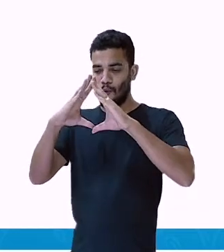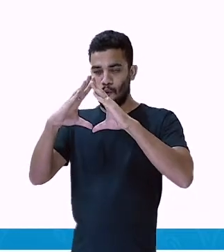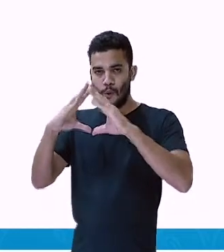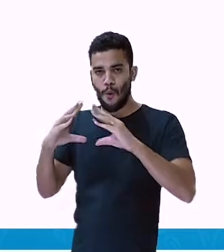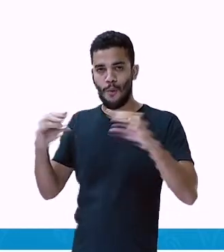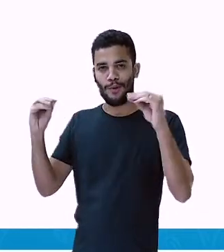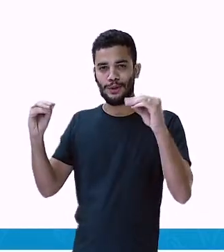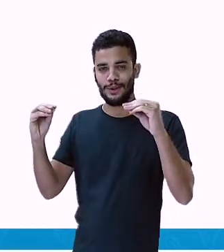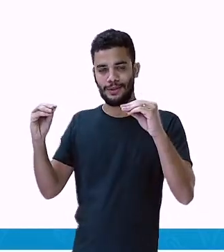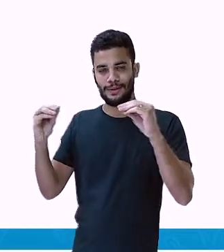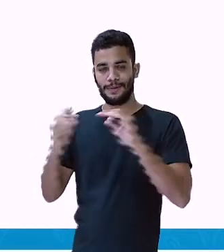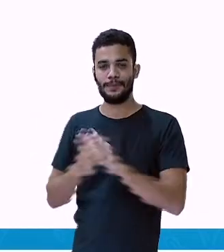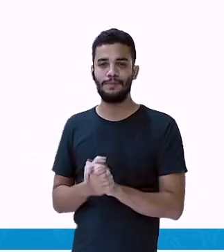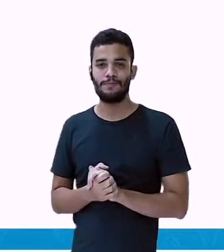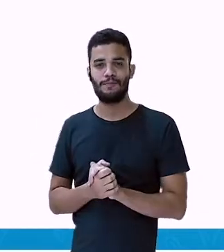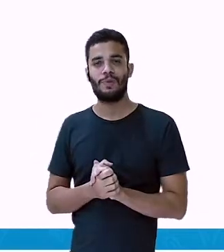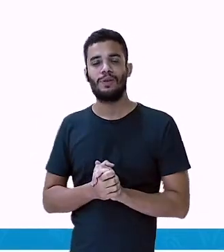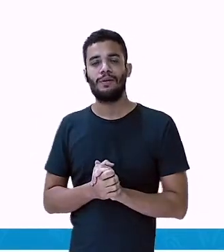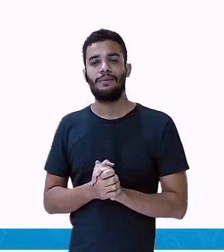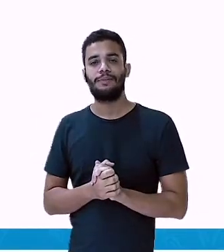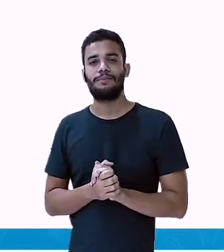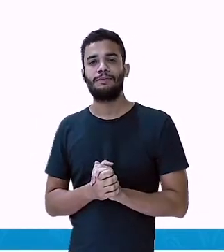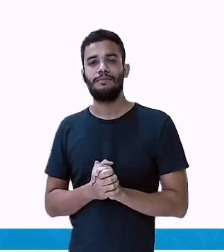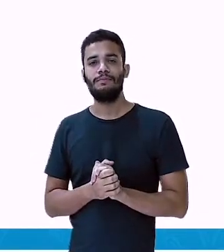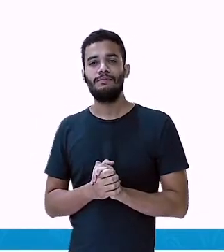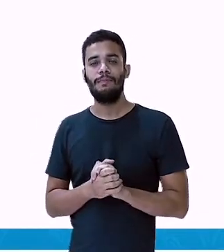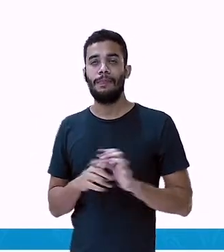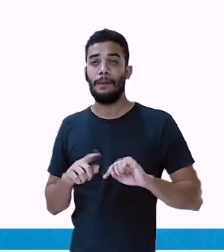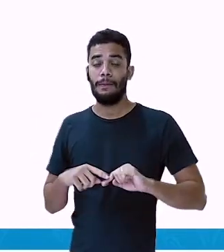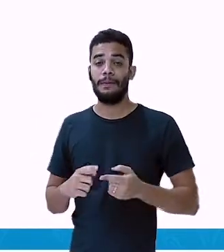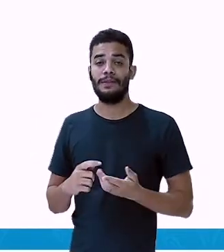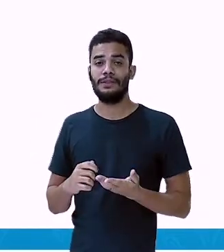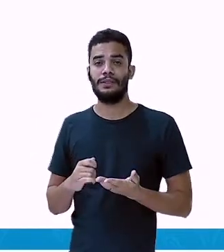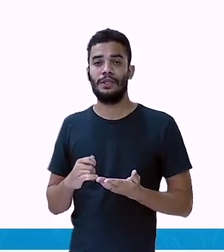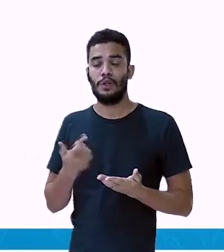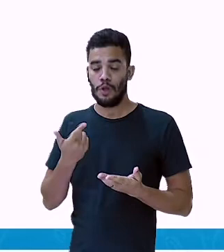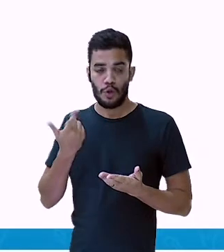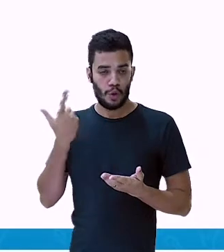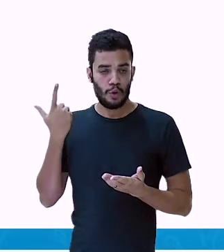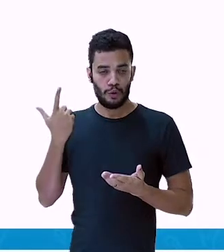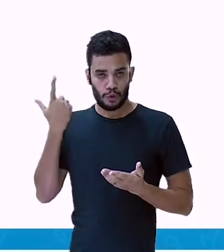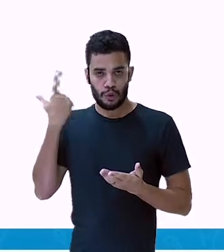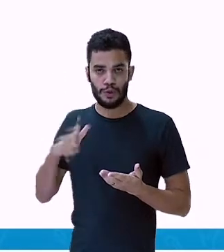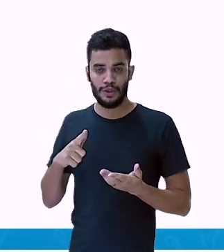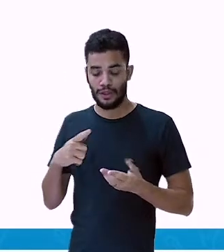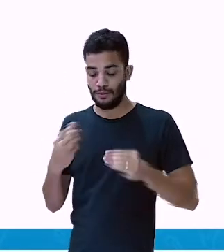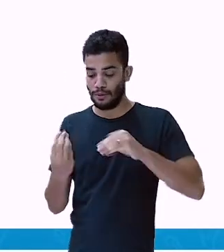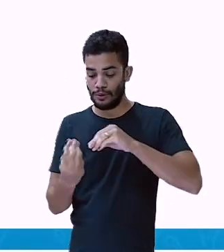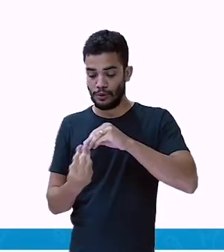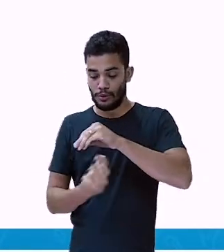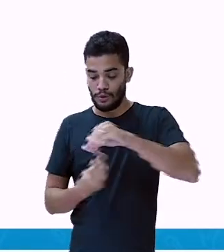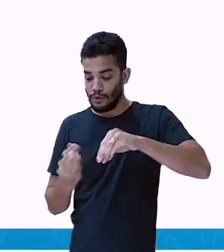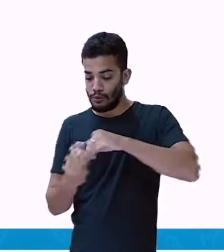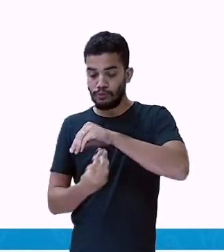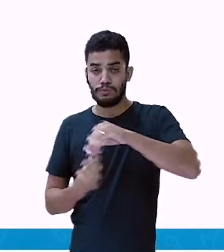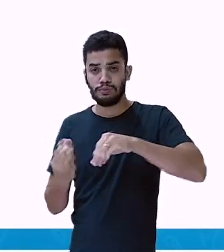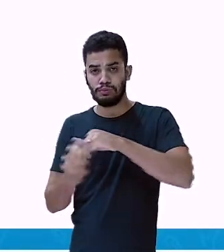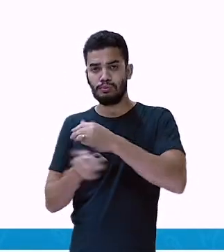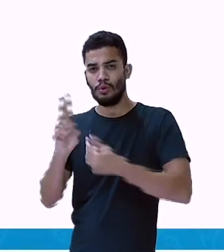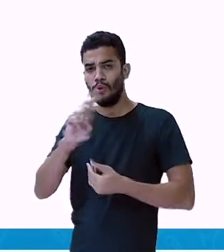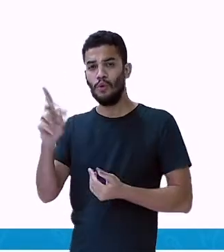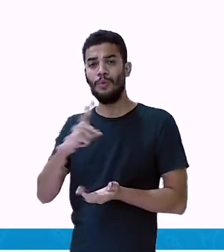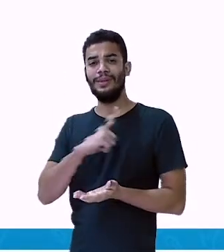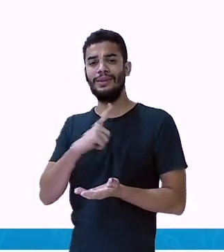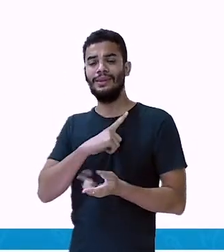pode nomear a mistura homogênea como solução. Então, se alguém fala